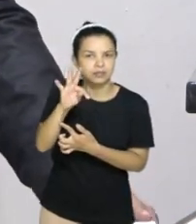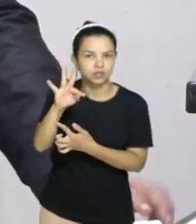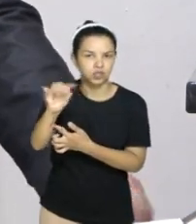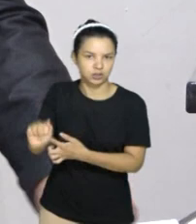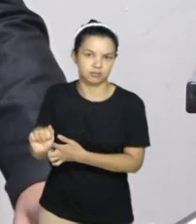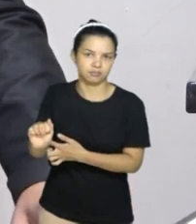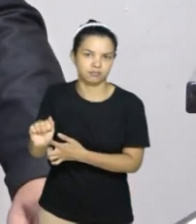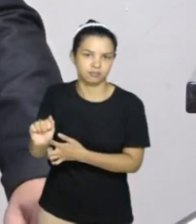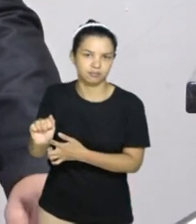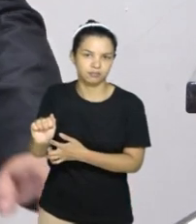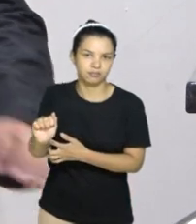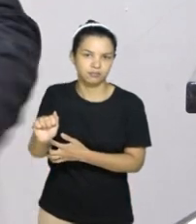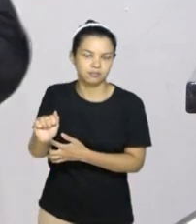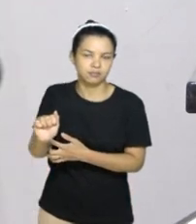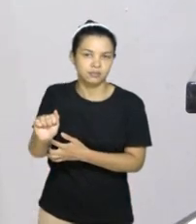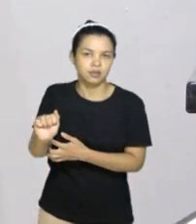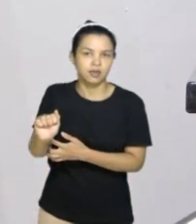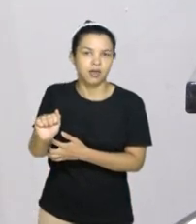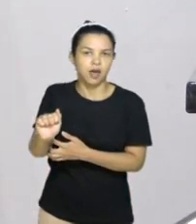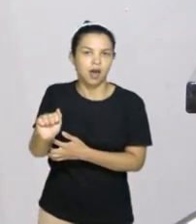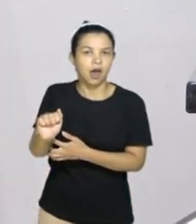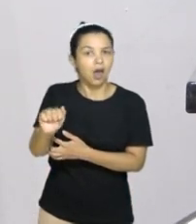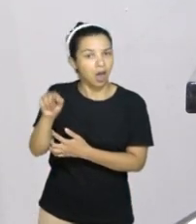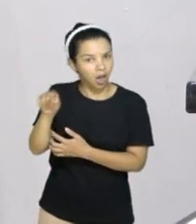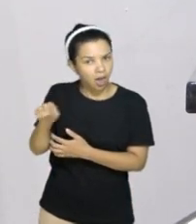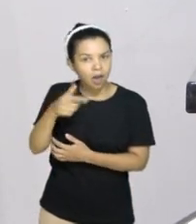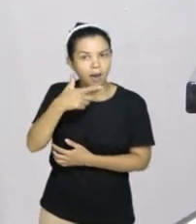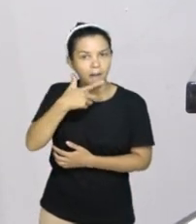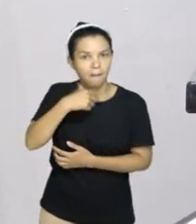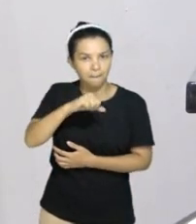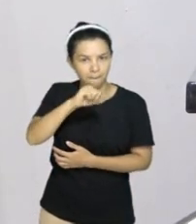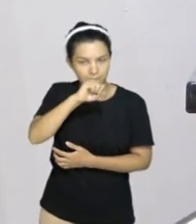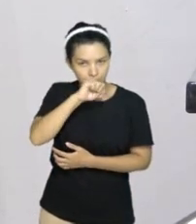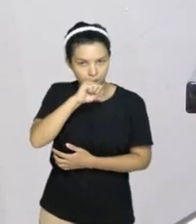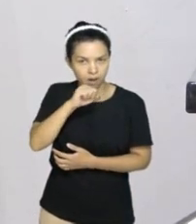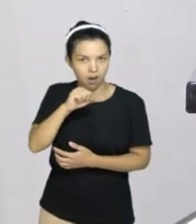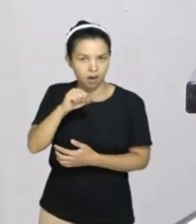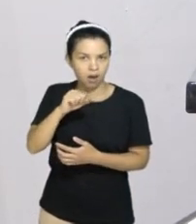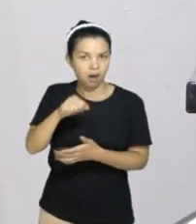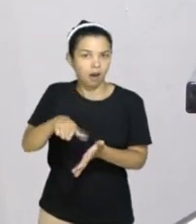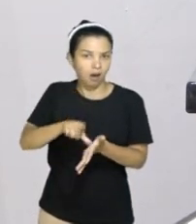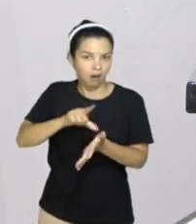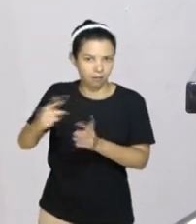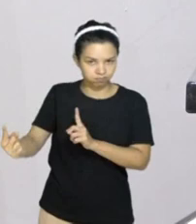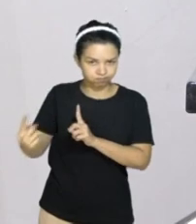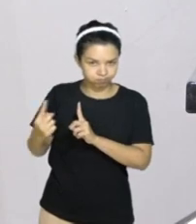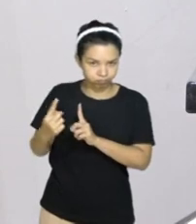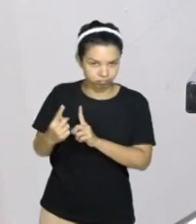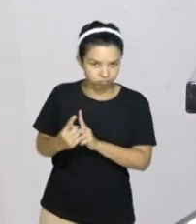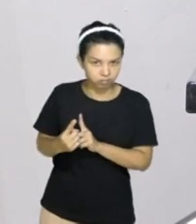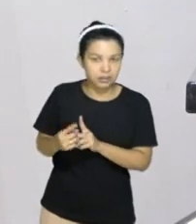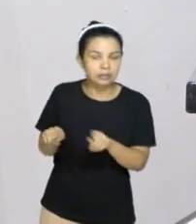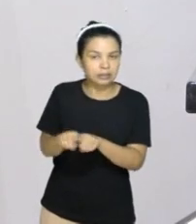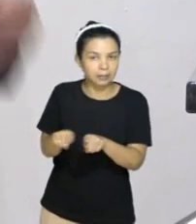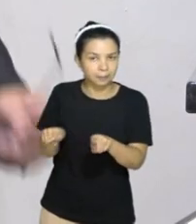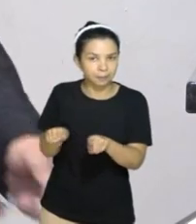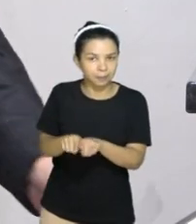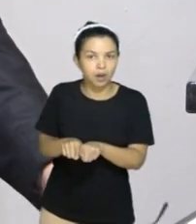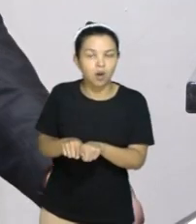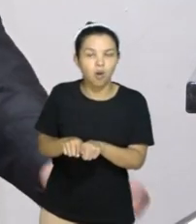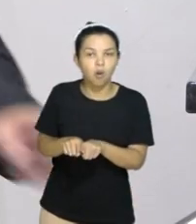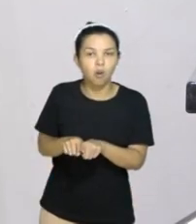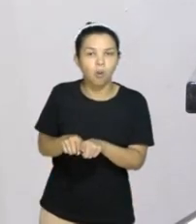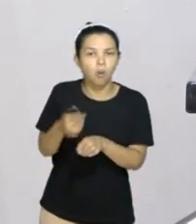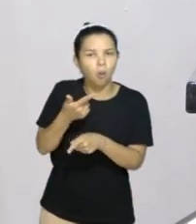obviamente que antes de chegar até a mim os pais procuraram entre outras acusações entre outras alegações e